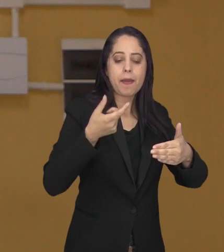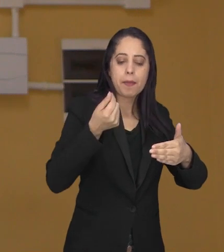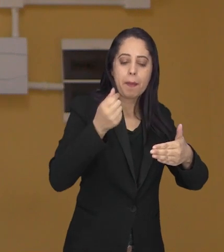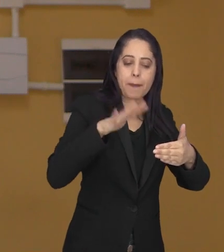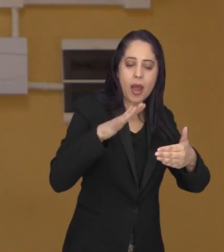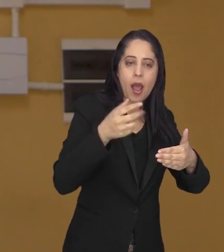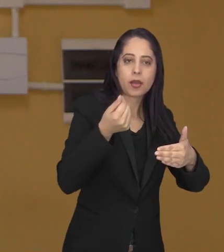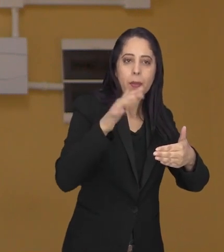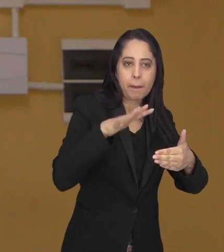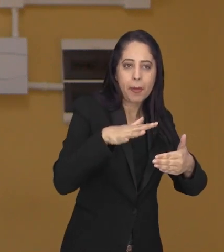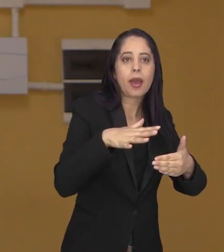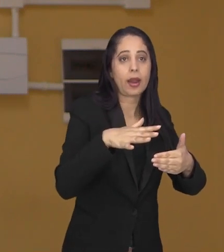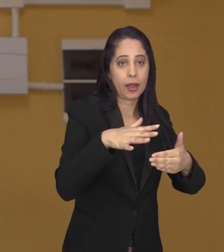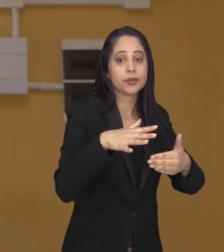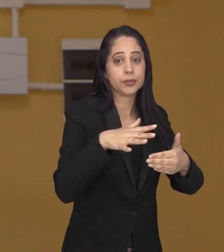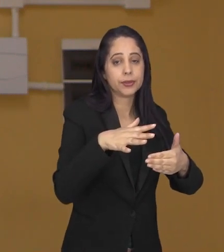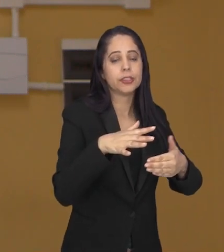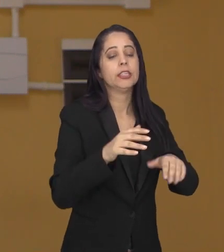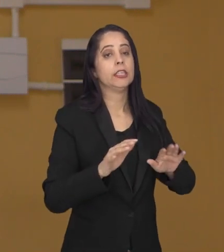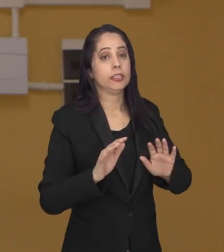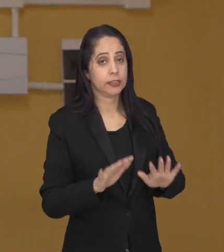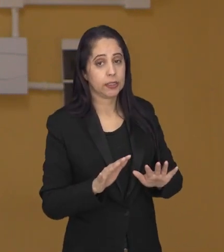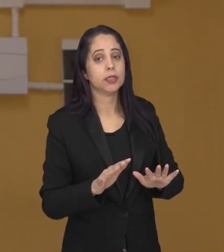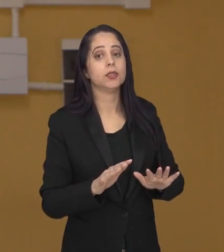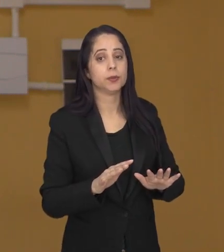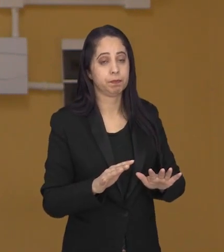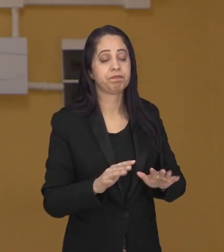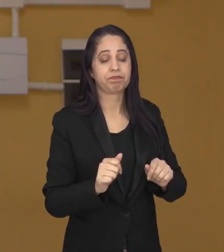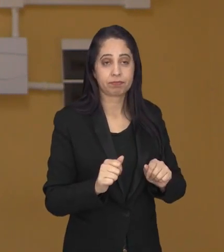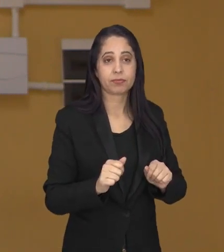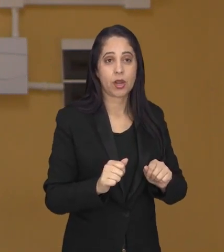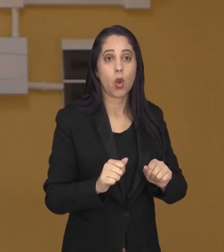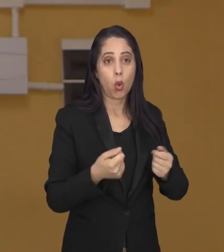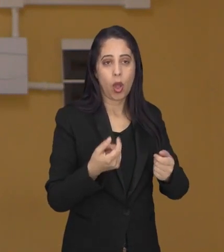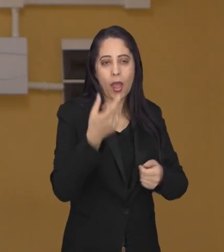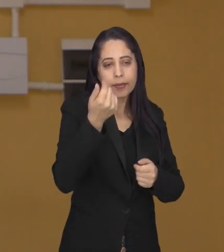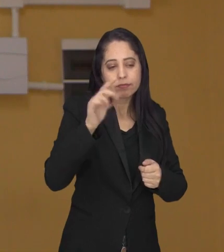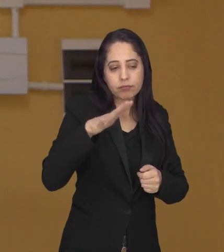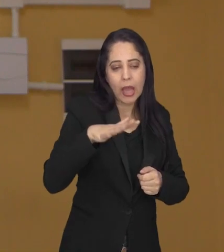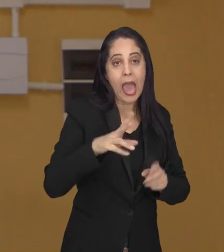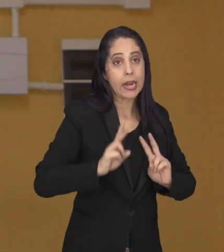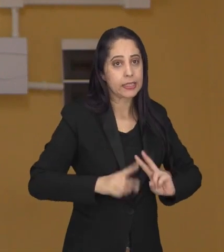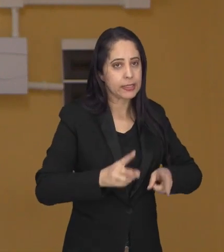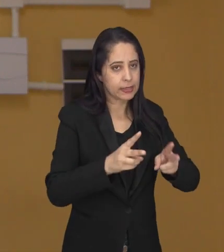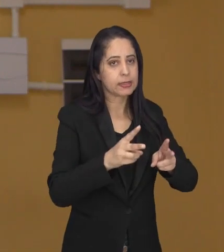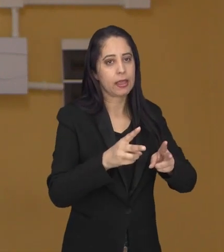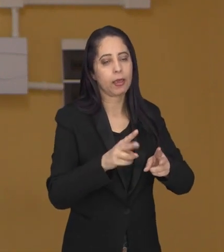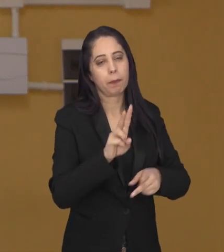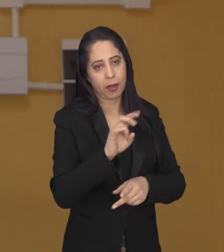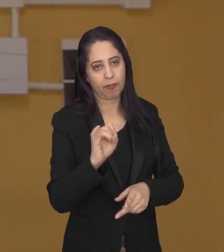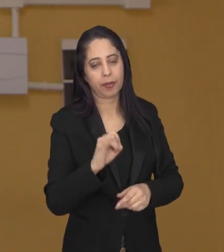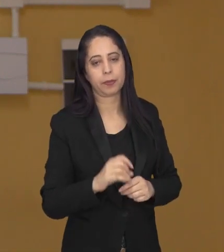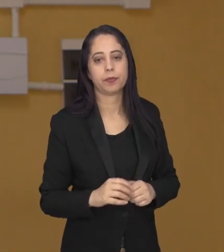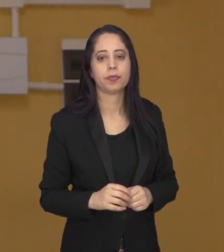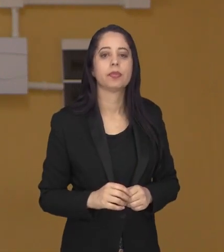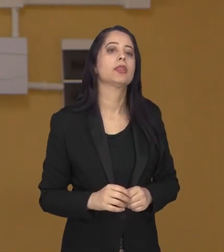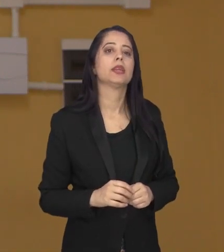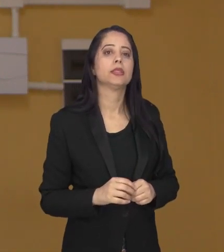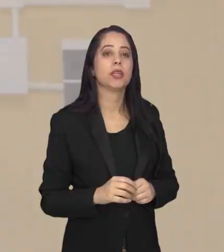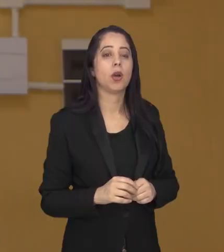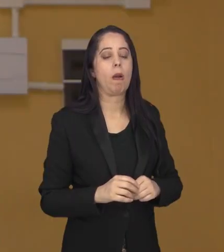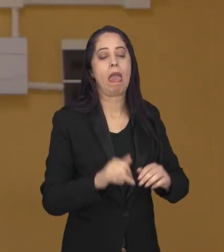fazendo a procura aumentar bastante. Mas o custo ainda depende que a popularização seja mais rápida. Em média, os preços ficam por